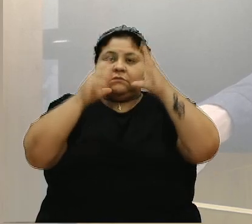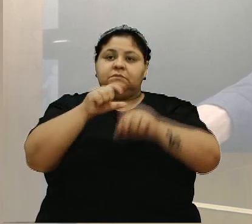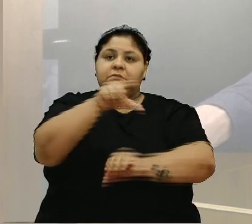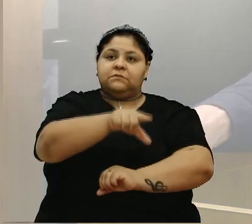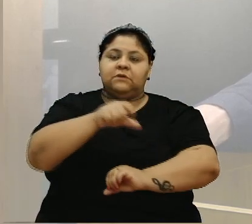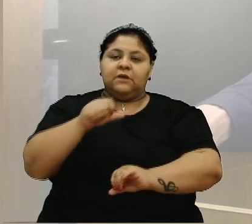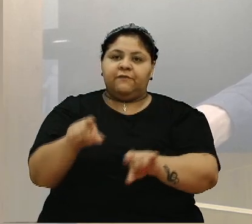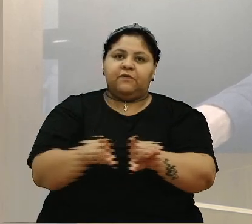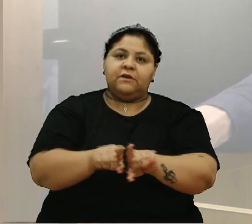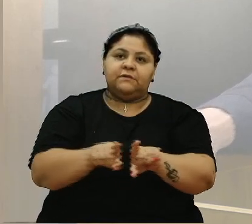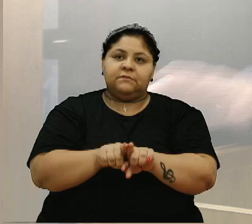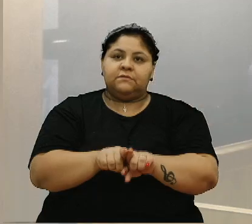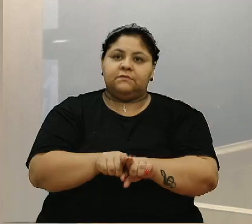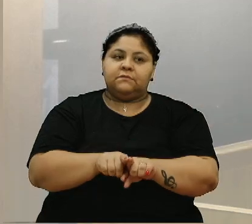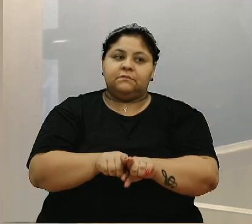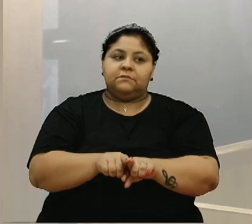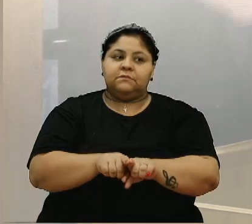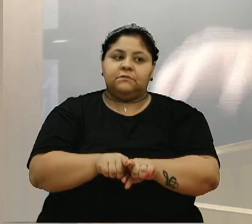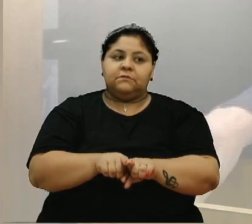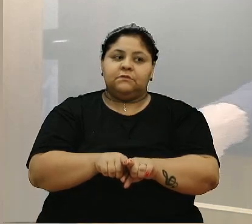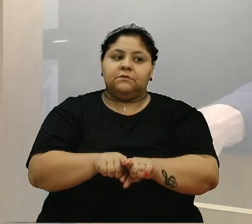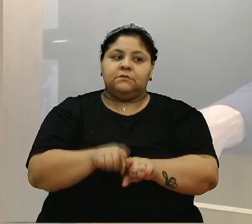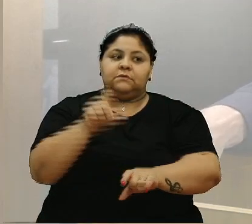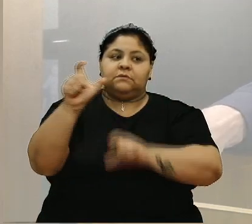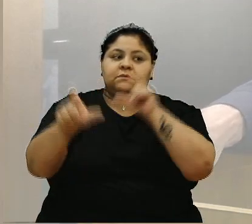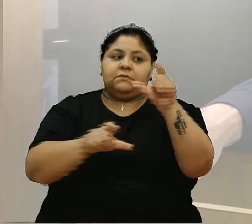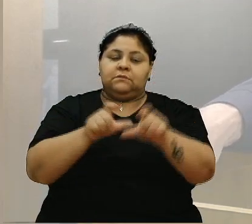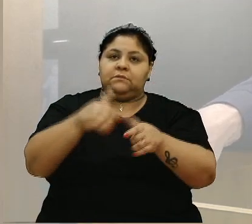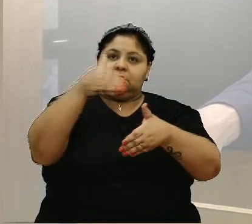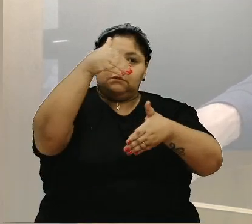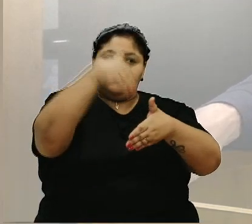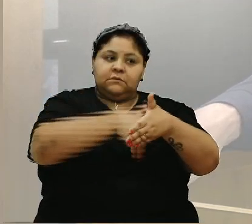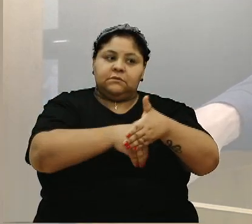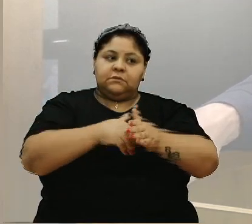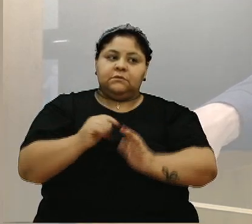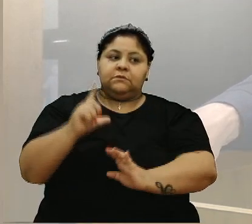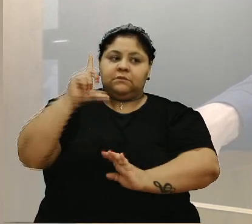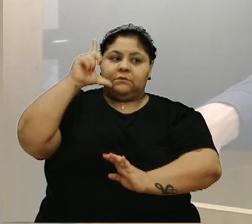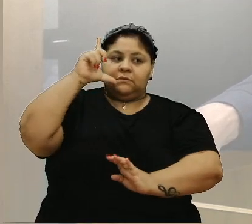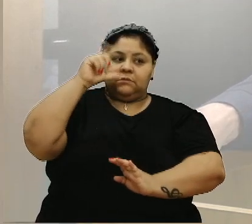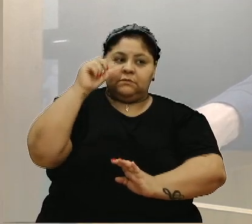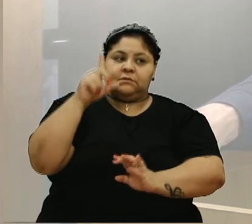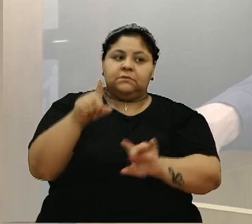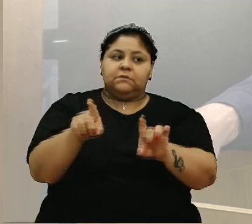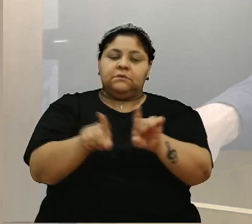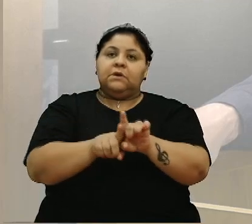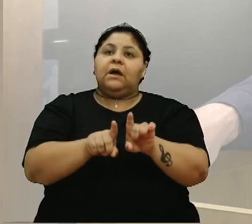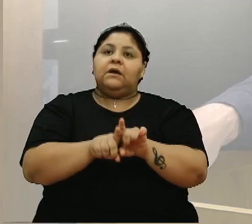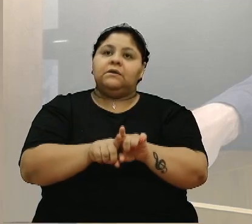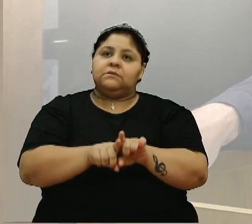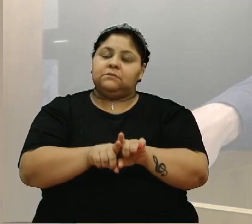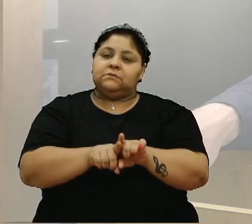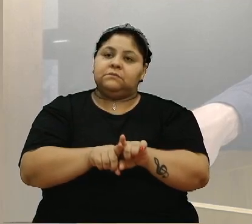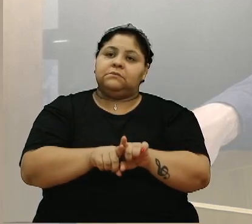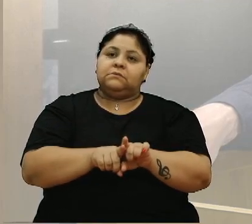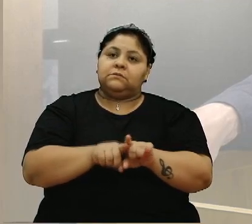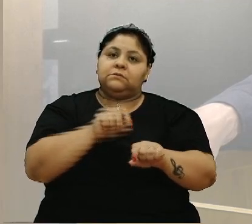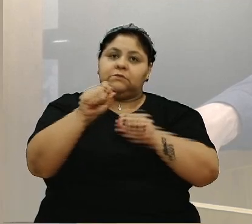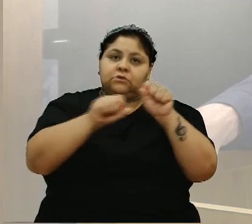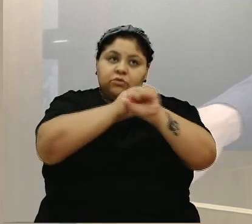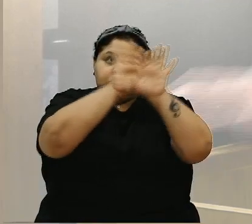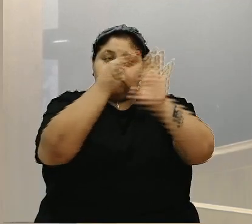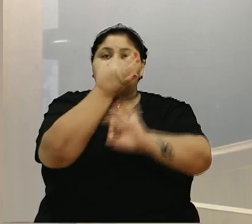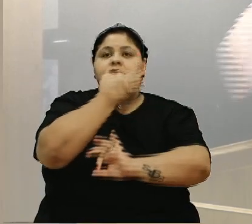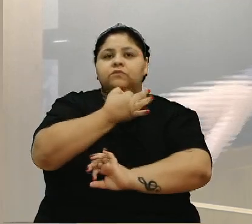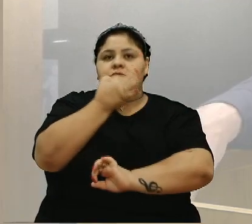eleitos, vereadores, as pessoas que não votaram no Schalco, mas que entenderam que o Schalco deu um recado bem claro para Caxias do